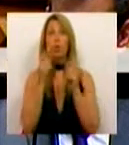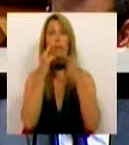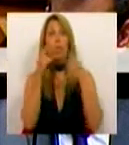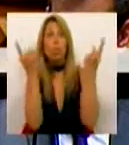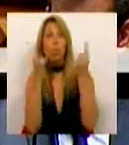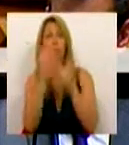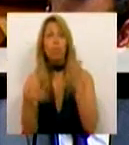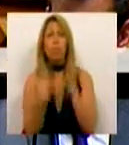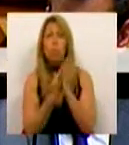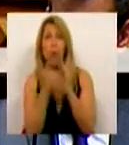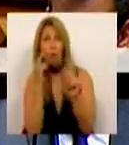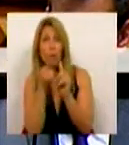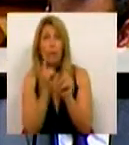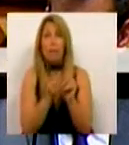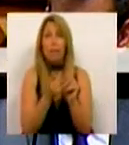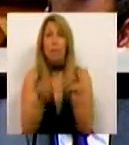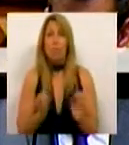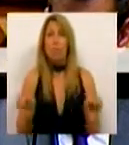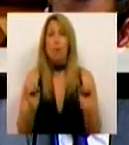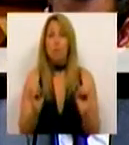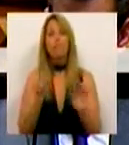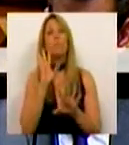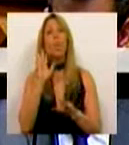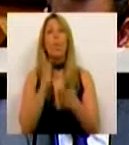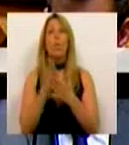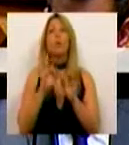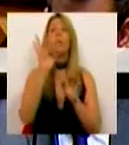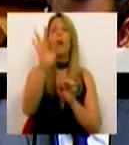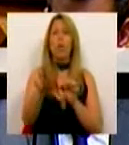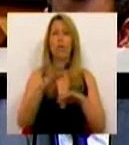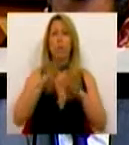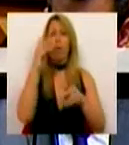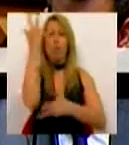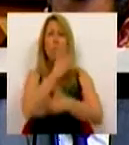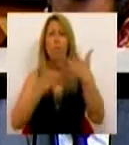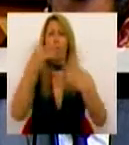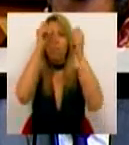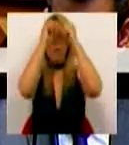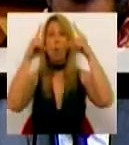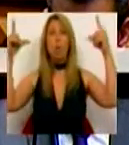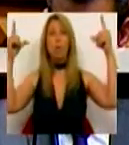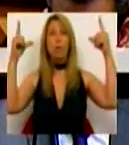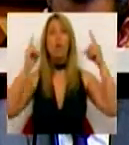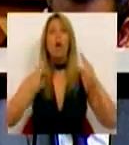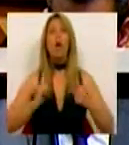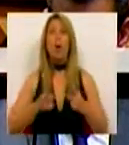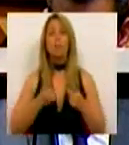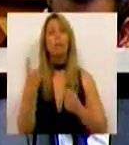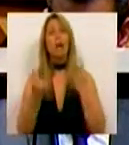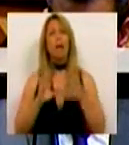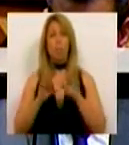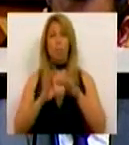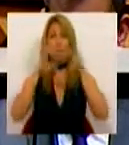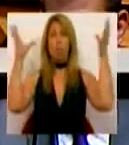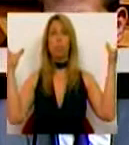nenhuma proposta nesse sentido. Uma última nota refere-se a uma certa confusão conceptual e também alguma incoerência